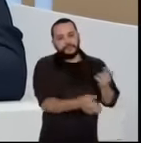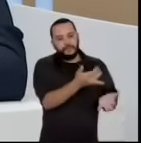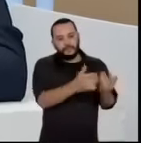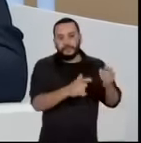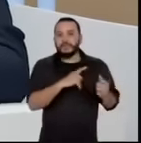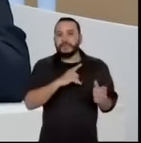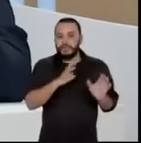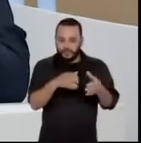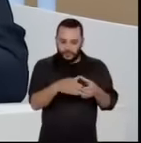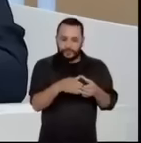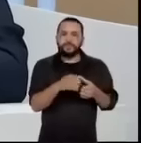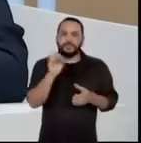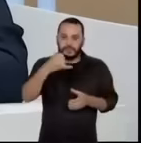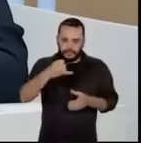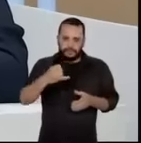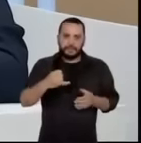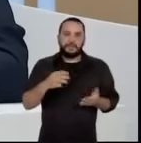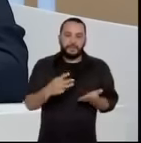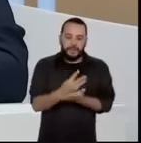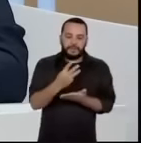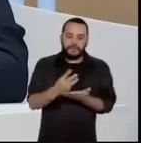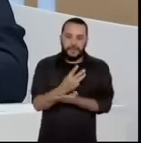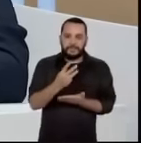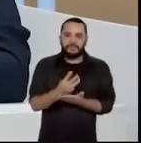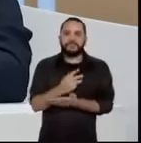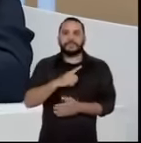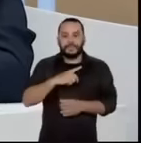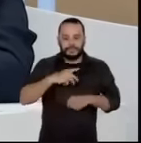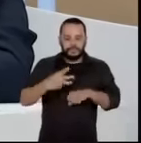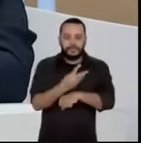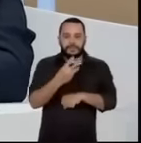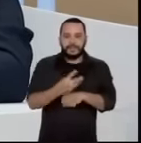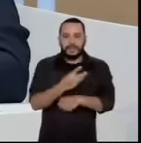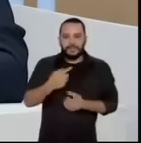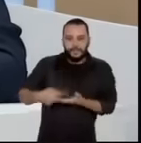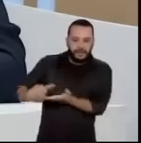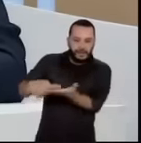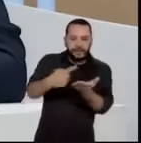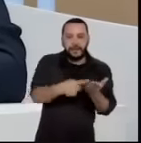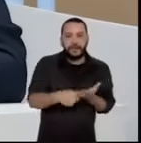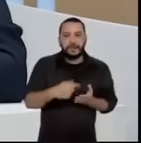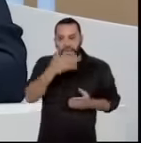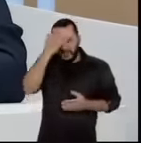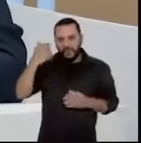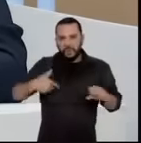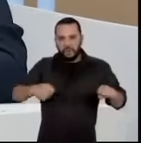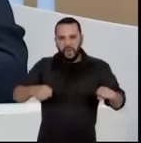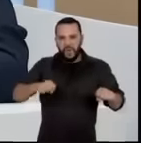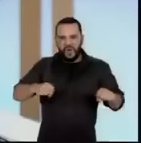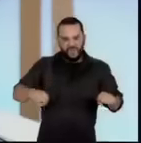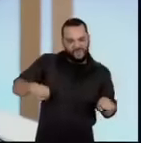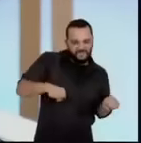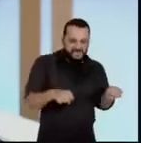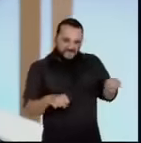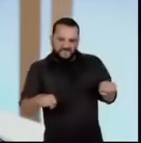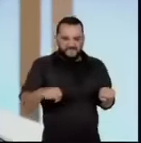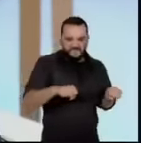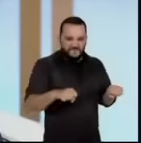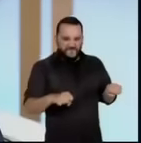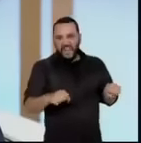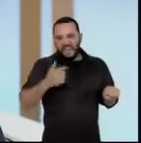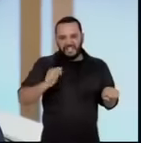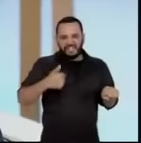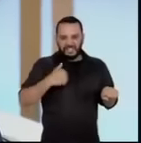grupo de WhatsApp, convocou esse Dia do Fogo, motoqueiros saindo botando fogo nas florestas, queriam